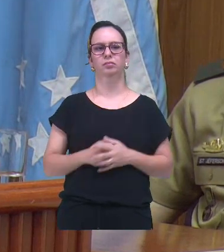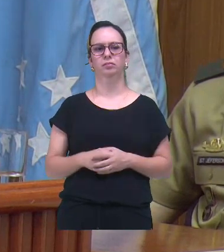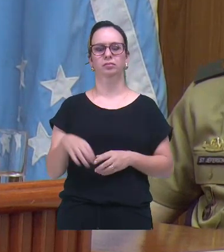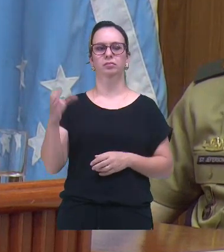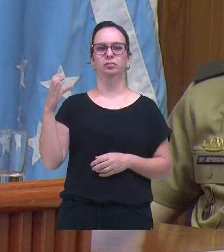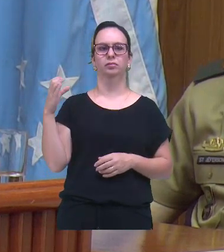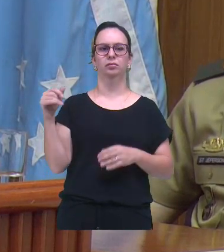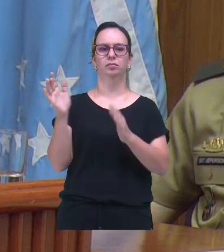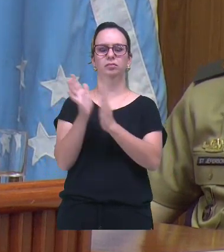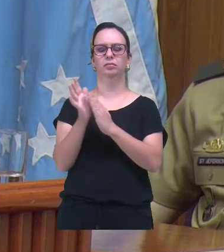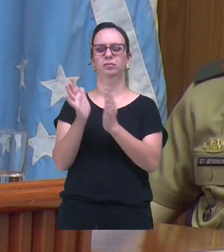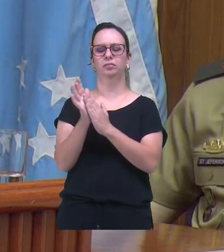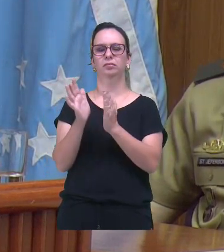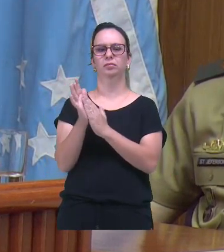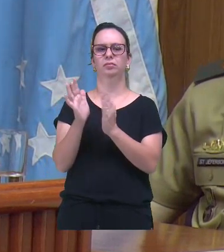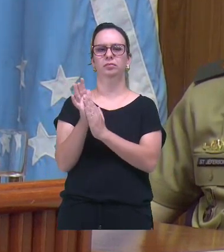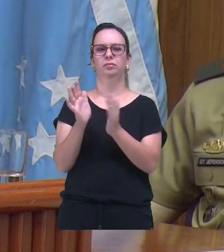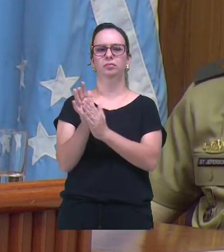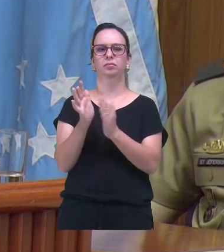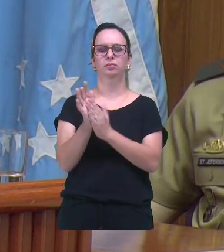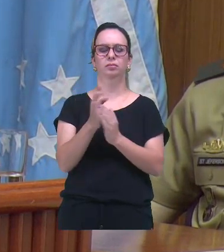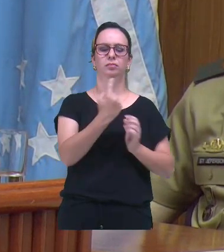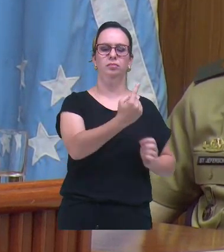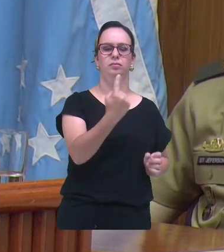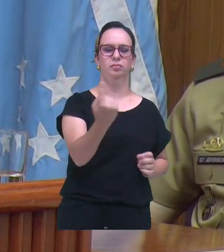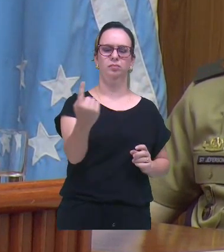os indicados e dizer que vocês...